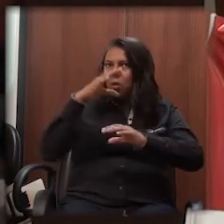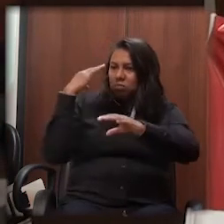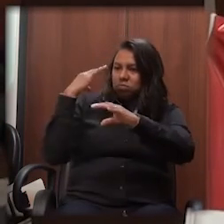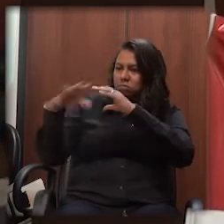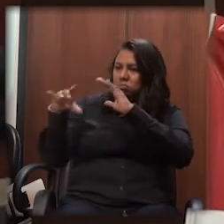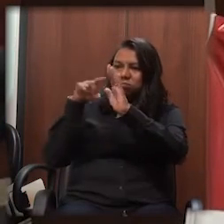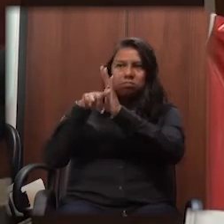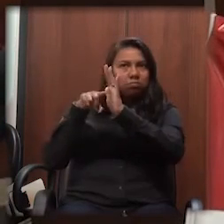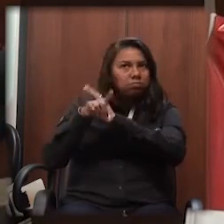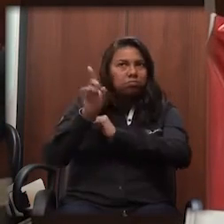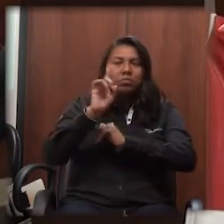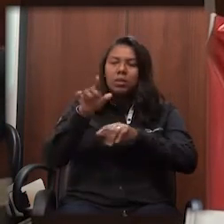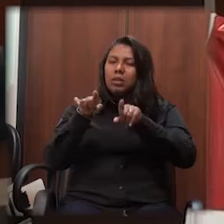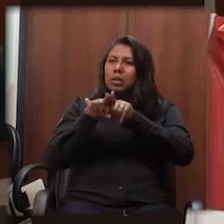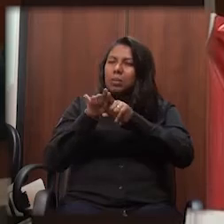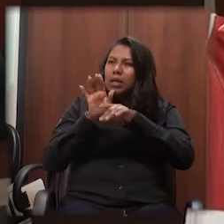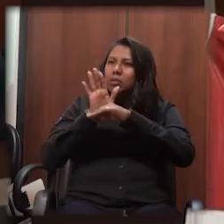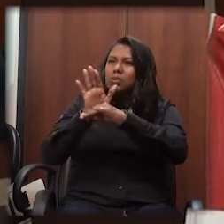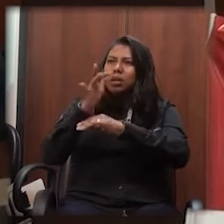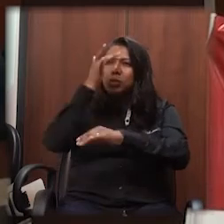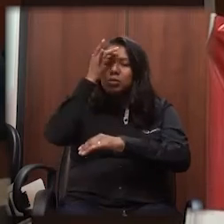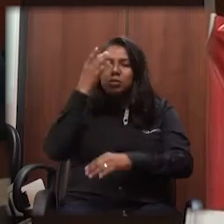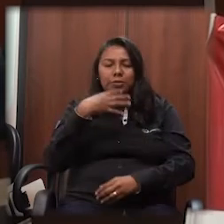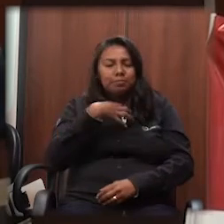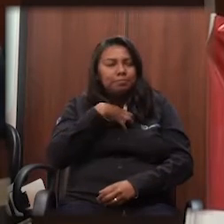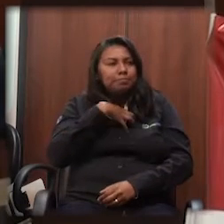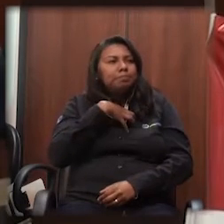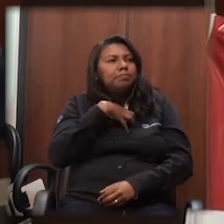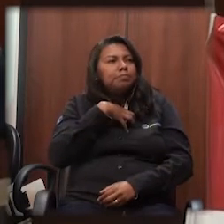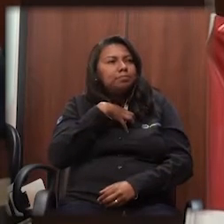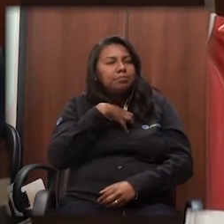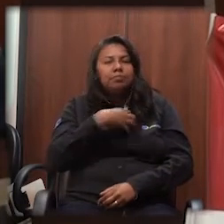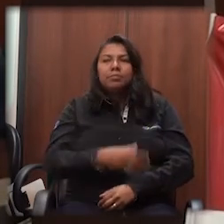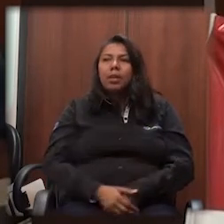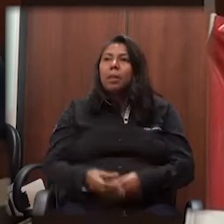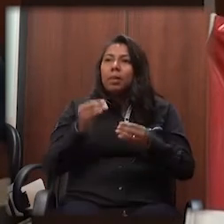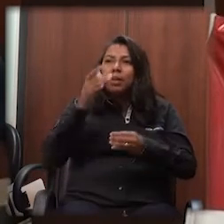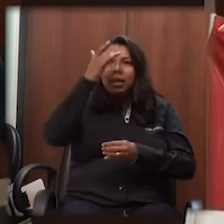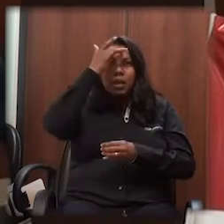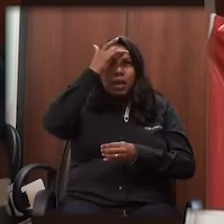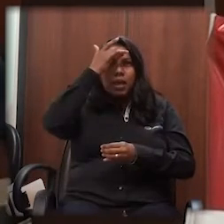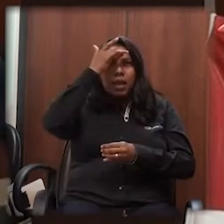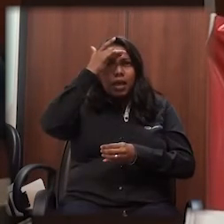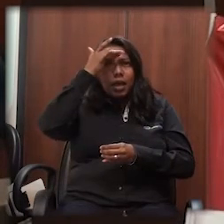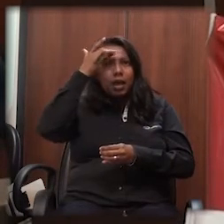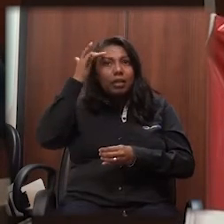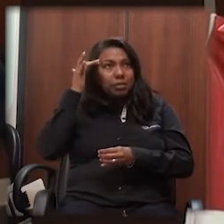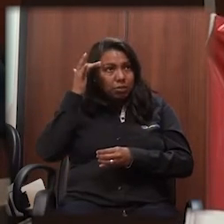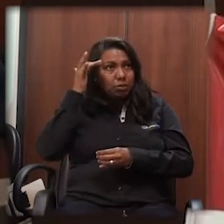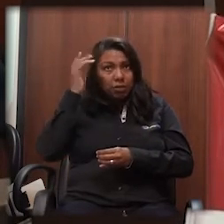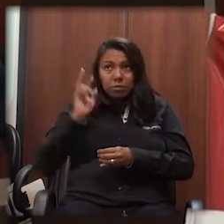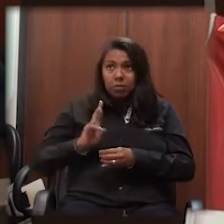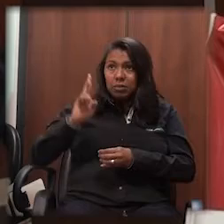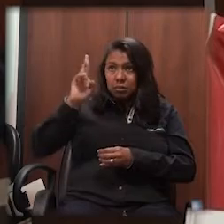uma sensibilização para que esse questionário chegasse para as pessoas que, de fato, lidam com a temática de direitos humanos